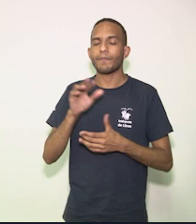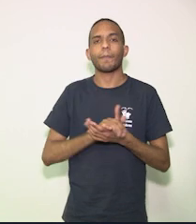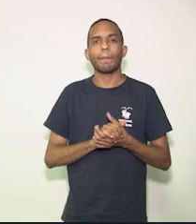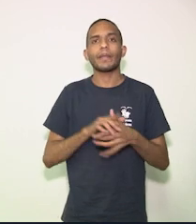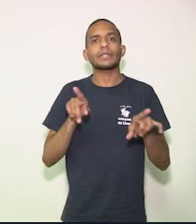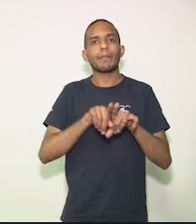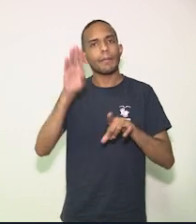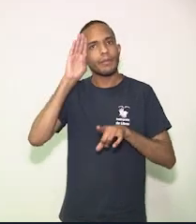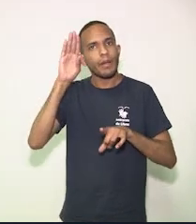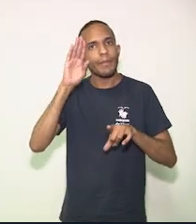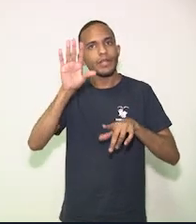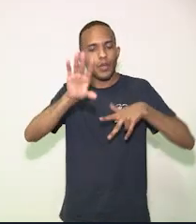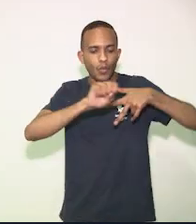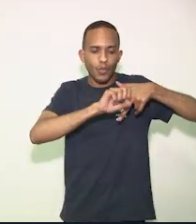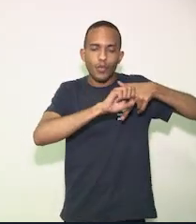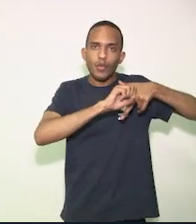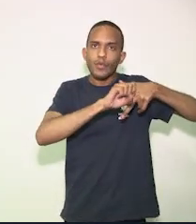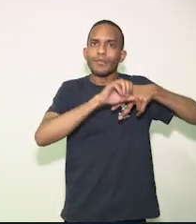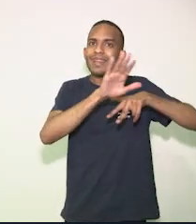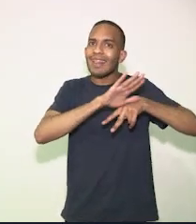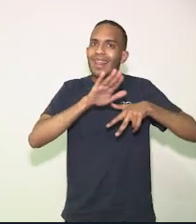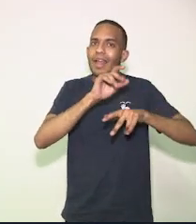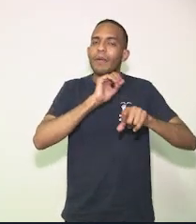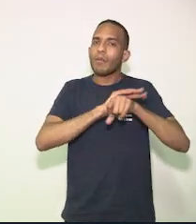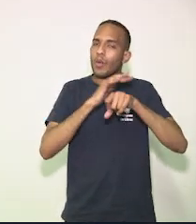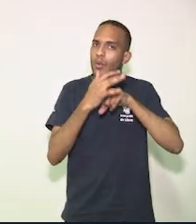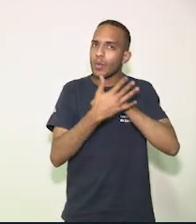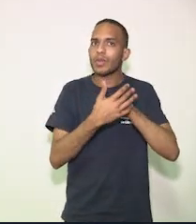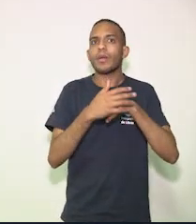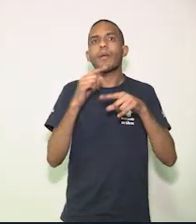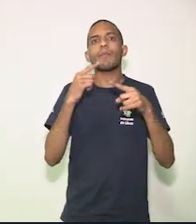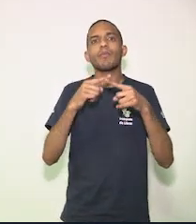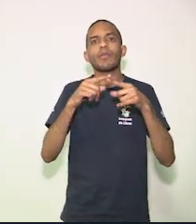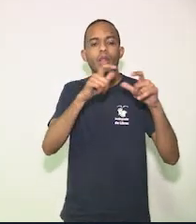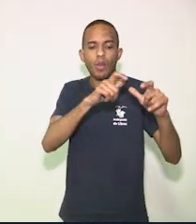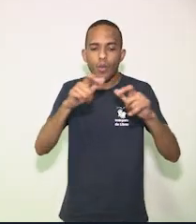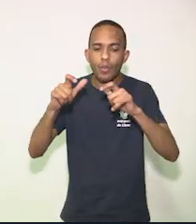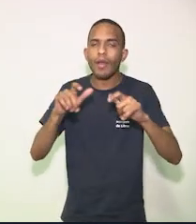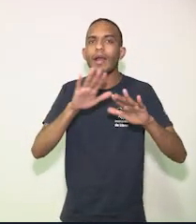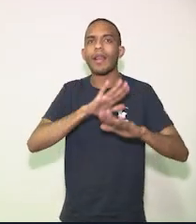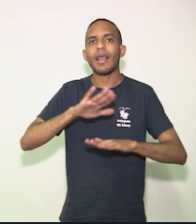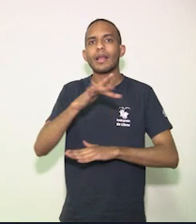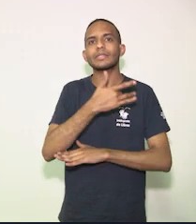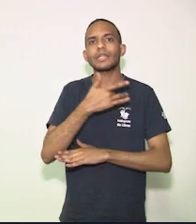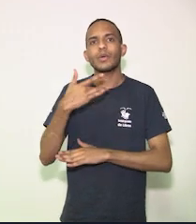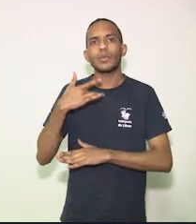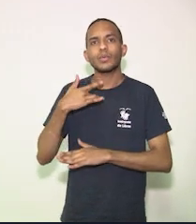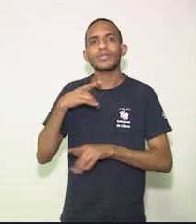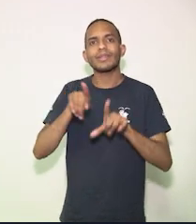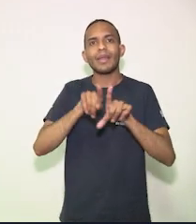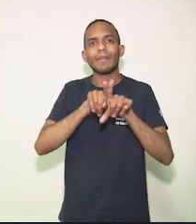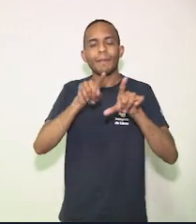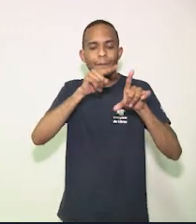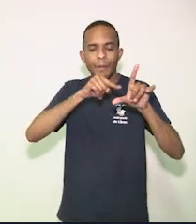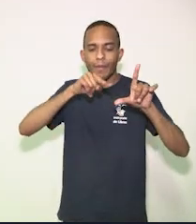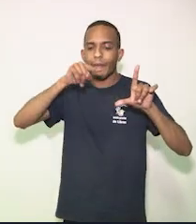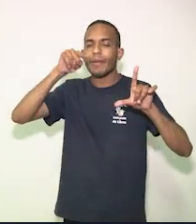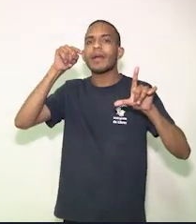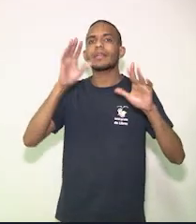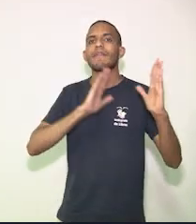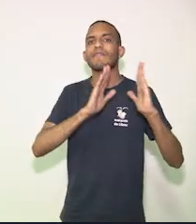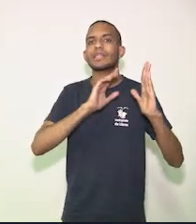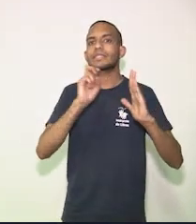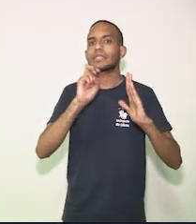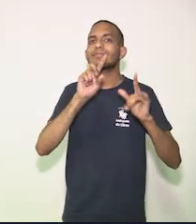A prevalência de infecção do SARS-CoV-2, por coordenação regional de saúde, o pico